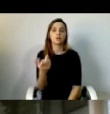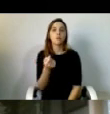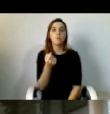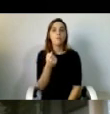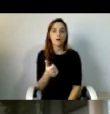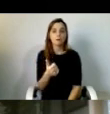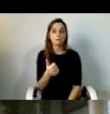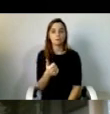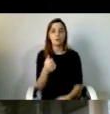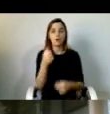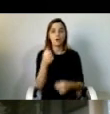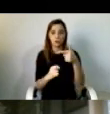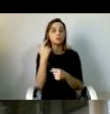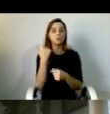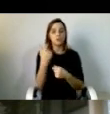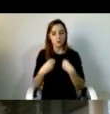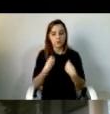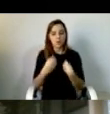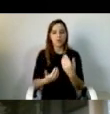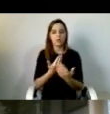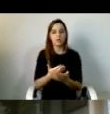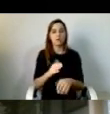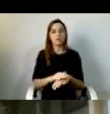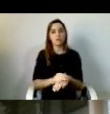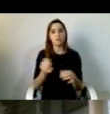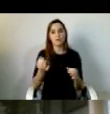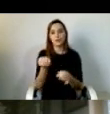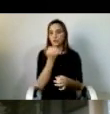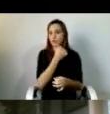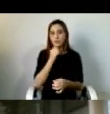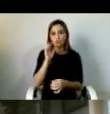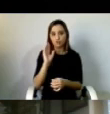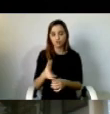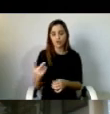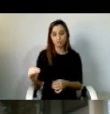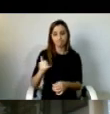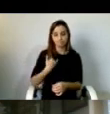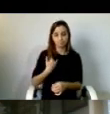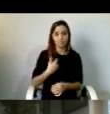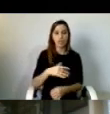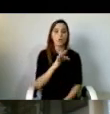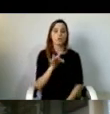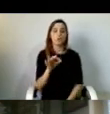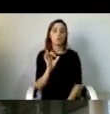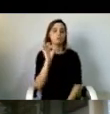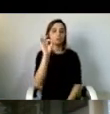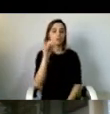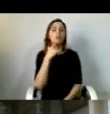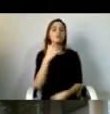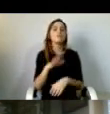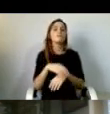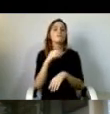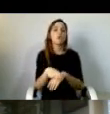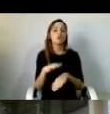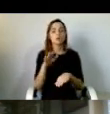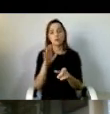referem, e estes números também se devem preocupar-nos, que já foi alvo de violência. 44% considera que isso foi